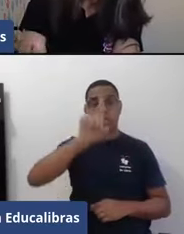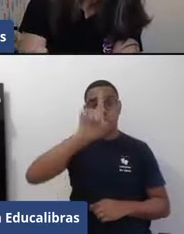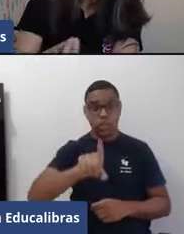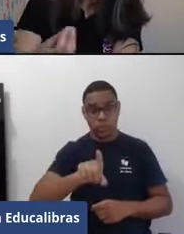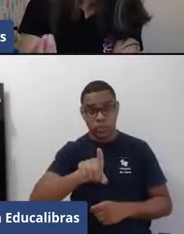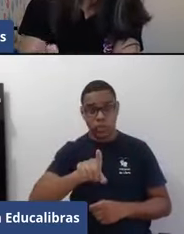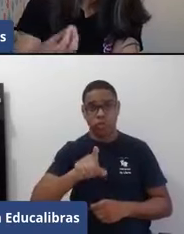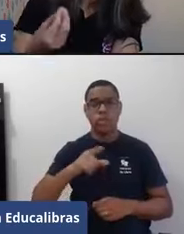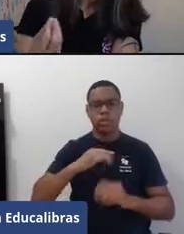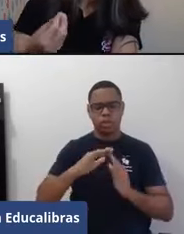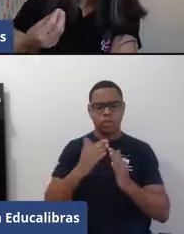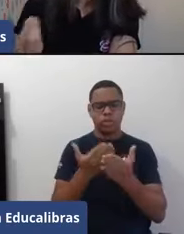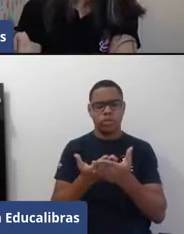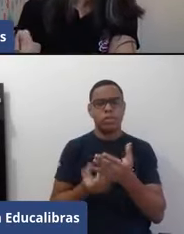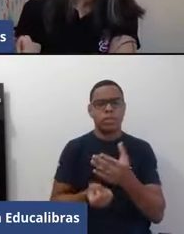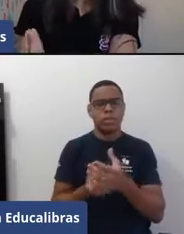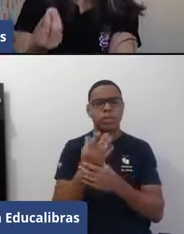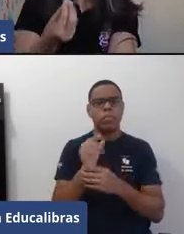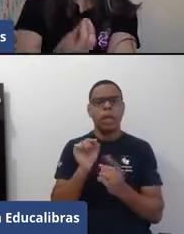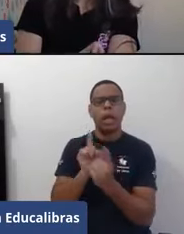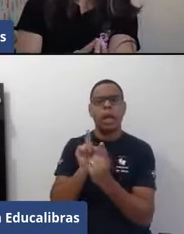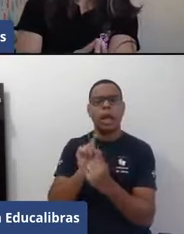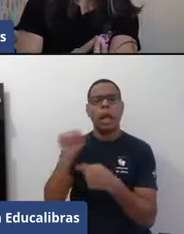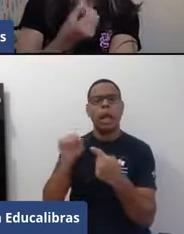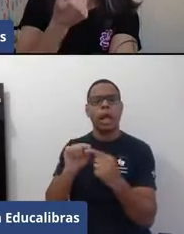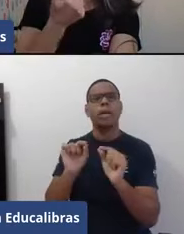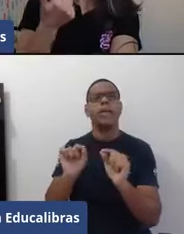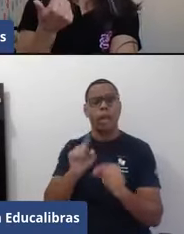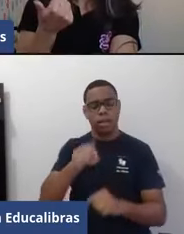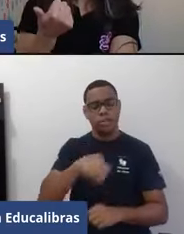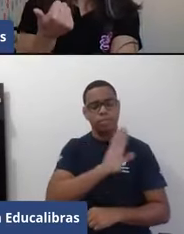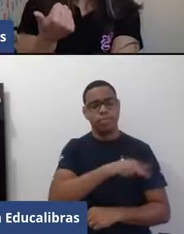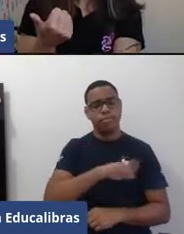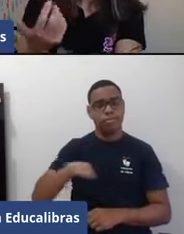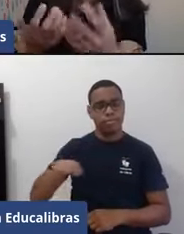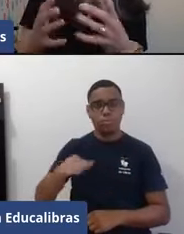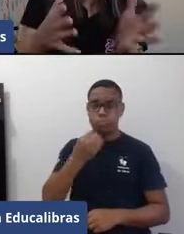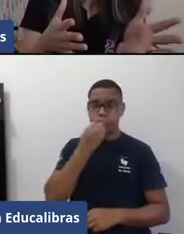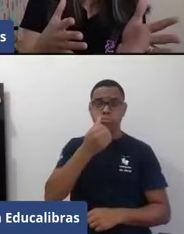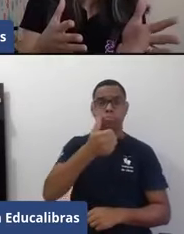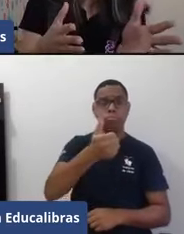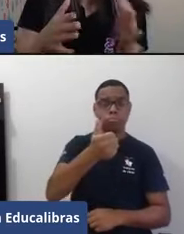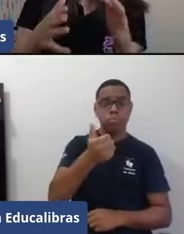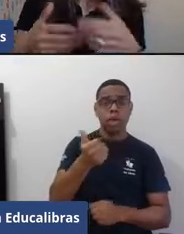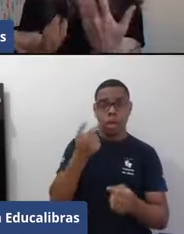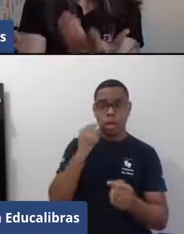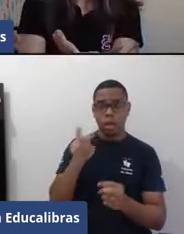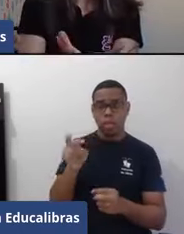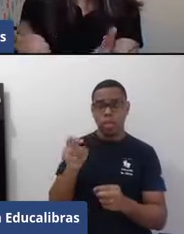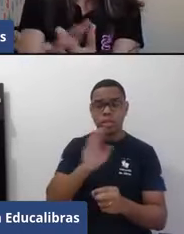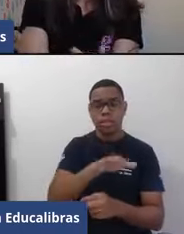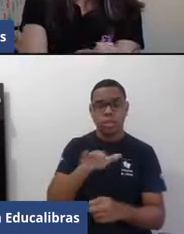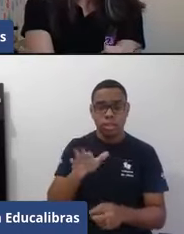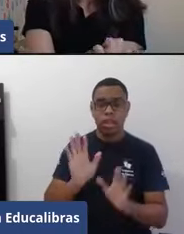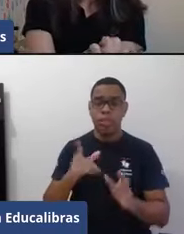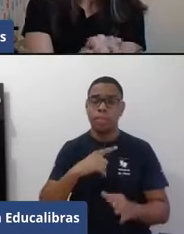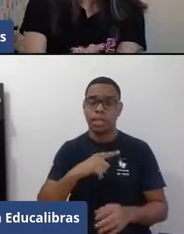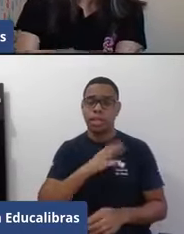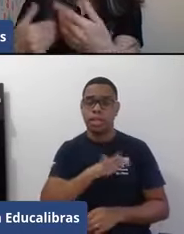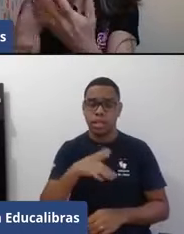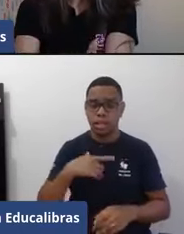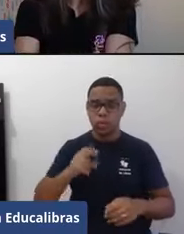foi criada, construída para atender quem? Crianças. Que bom. Então, vamos olhar a criança. Ah, mas eu tenho uma criança que usa cadeira